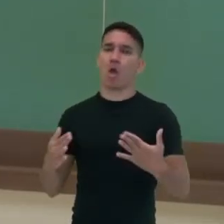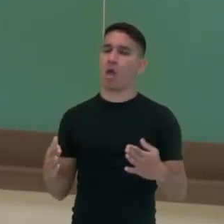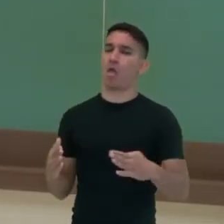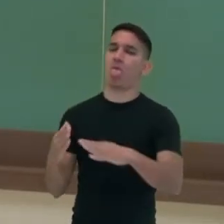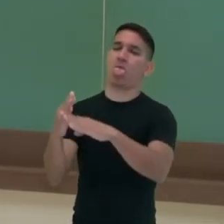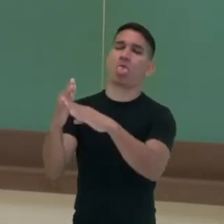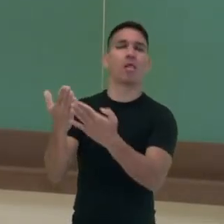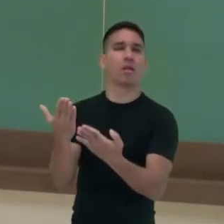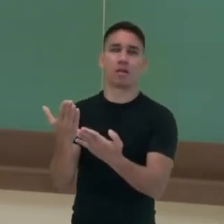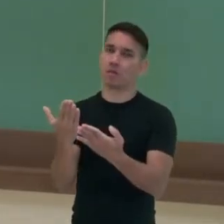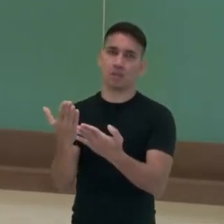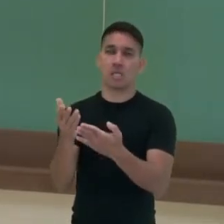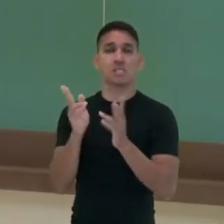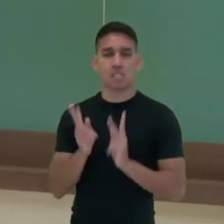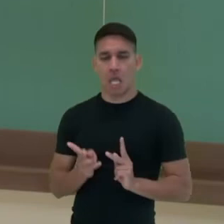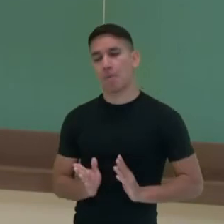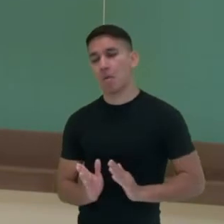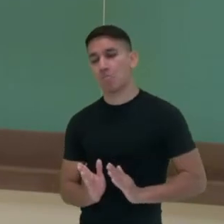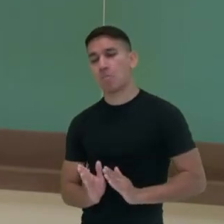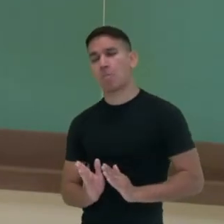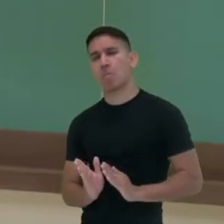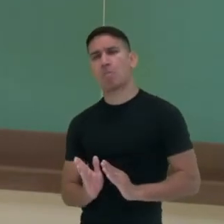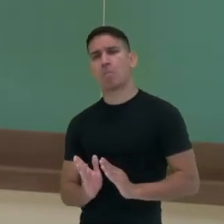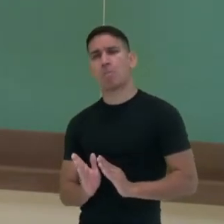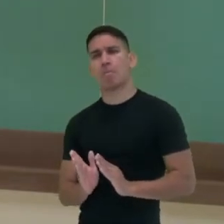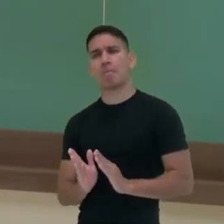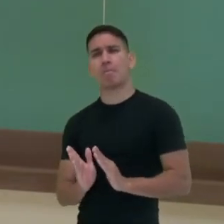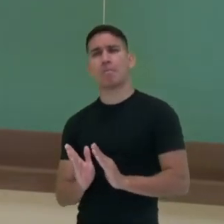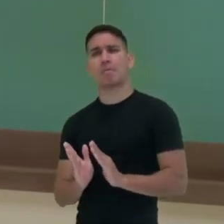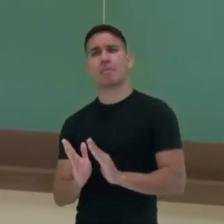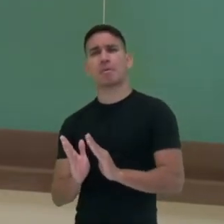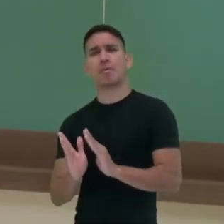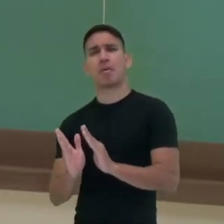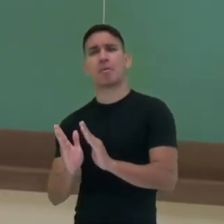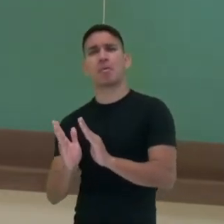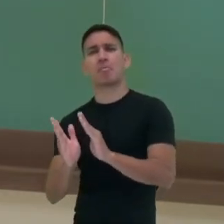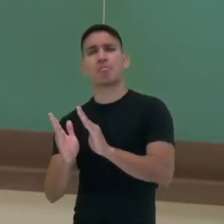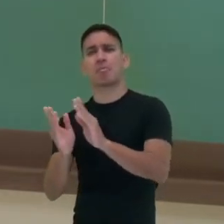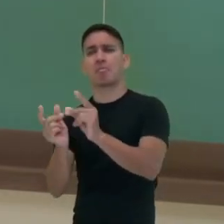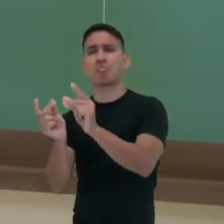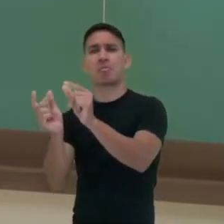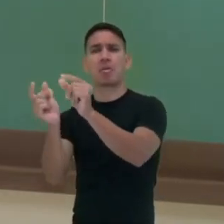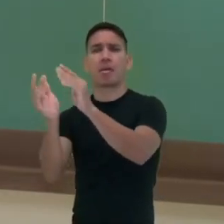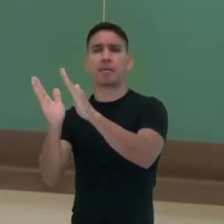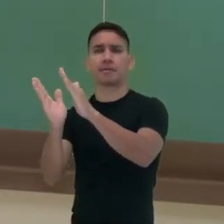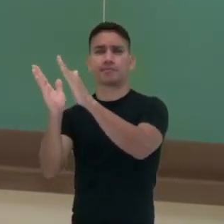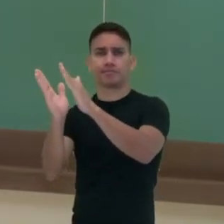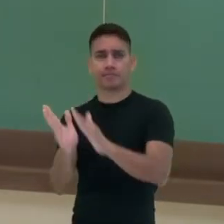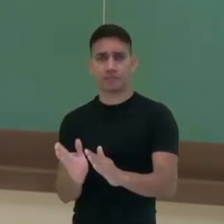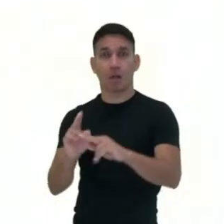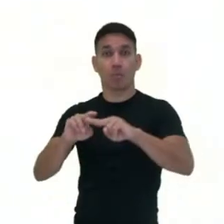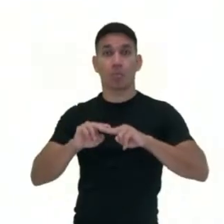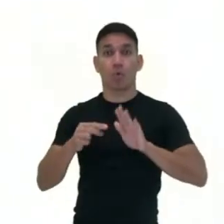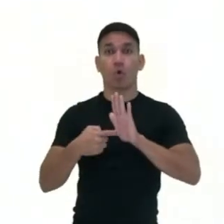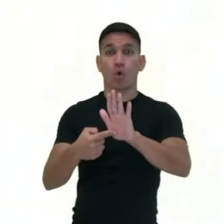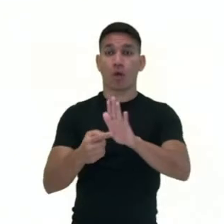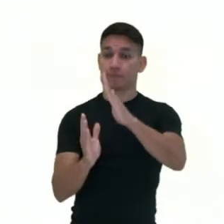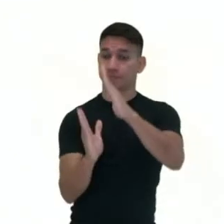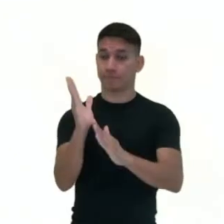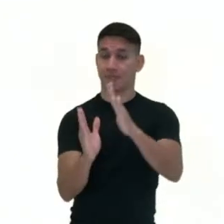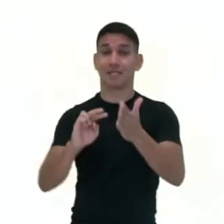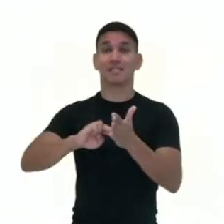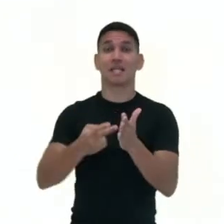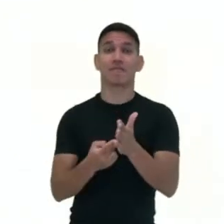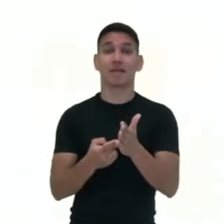encontrar, né? Elas nunca vão se cruzar, tá? As retas paralelas, elas são indicadas por esses dois risquinhos, quer dizer que R